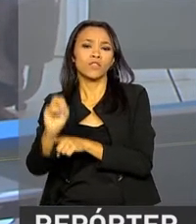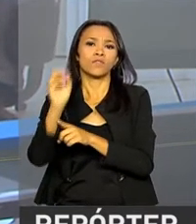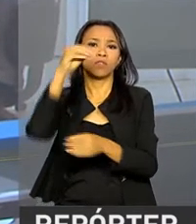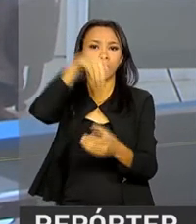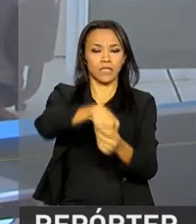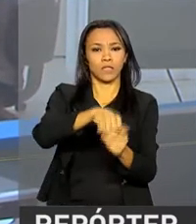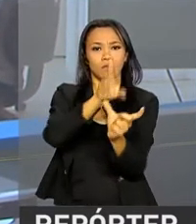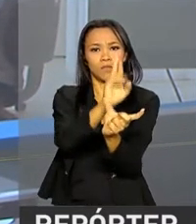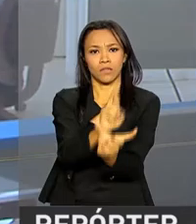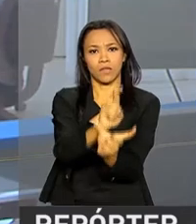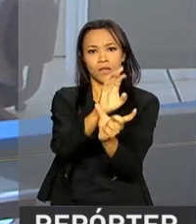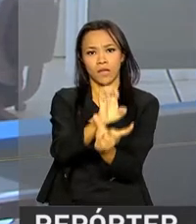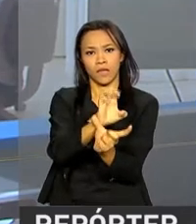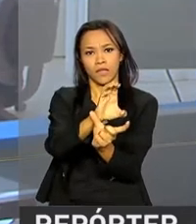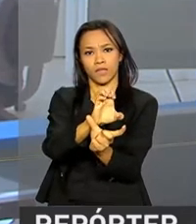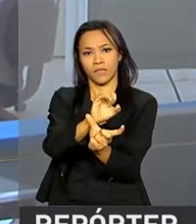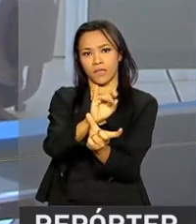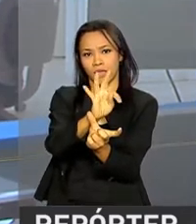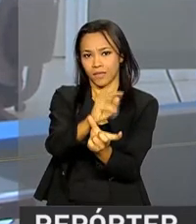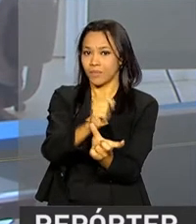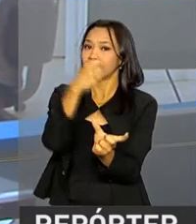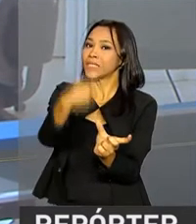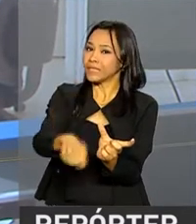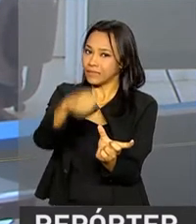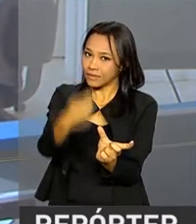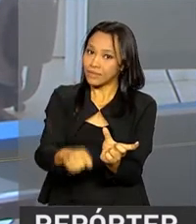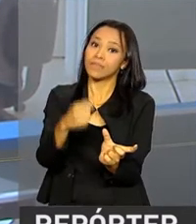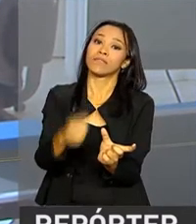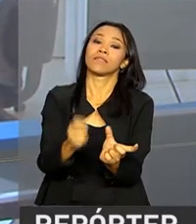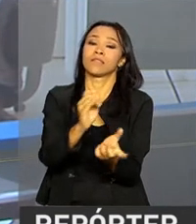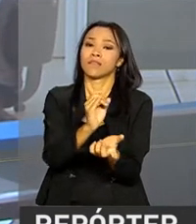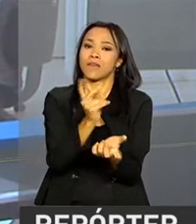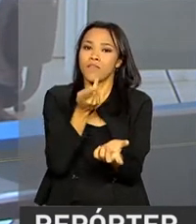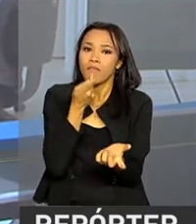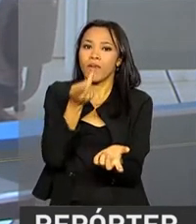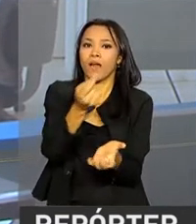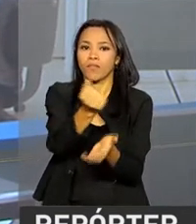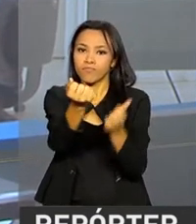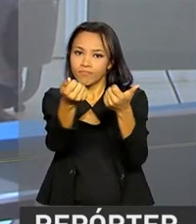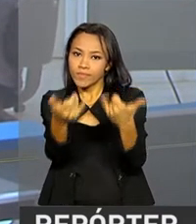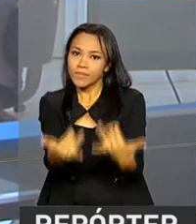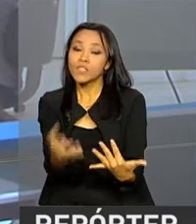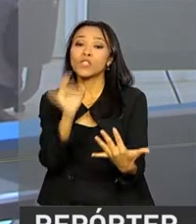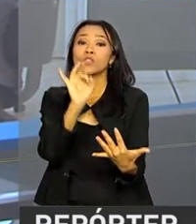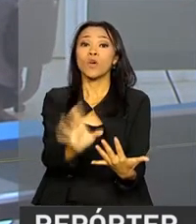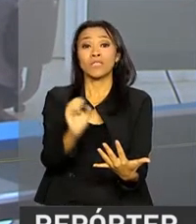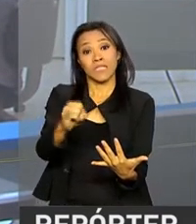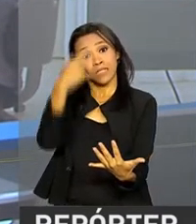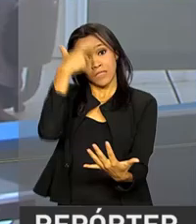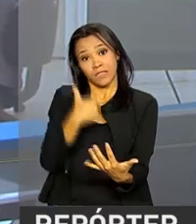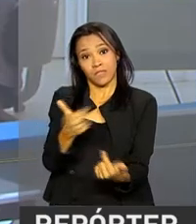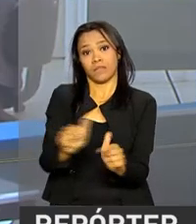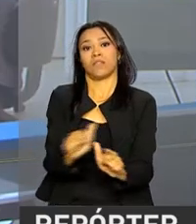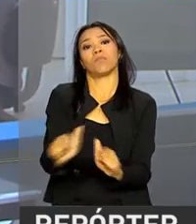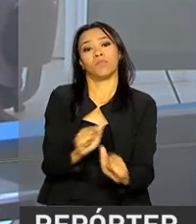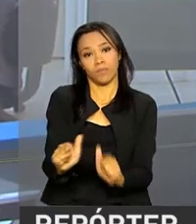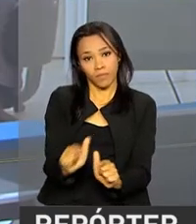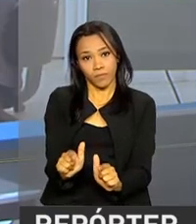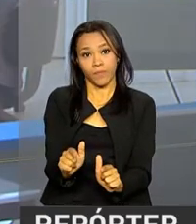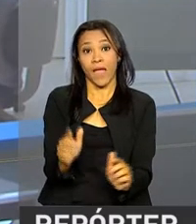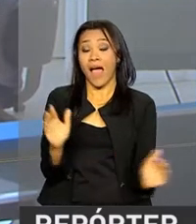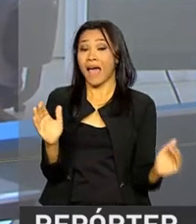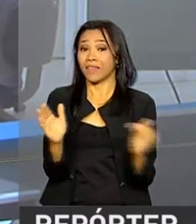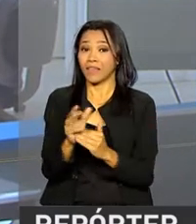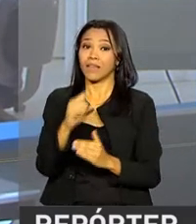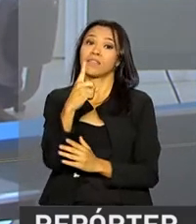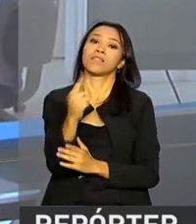só precisam declarar se tiverem empregados a data final para entrega é dia 17 de março quem